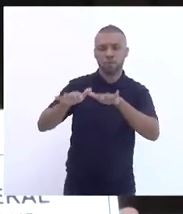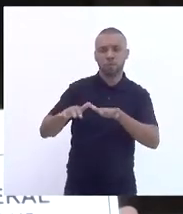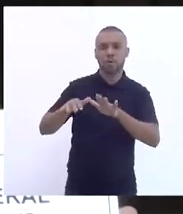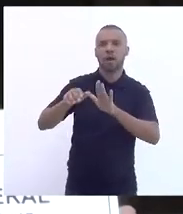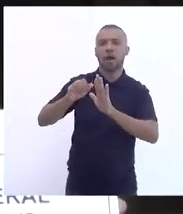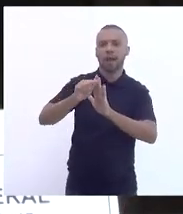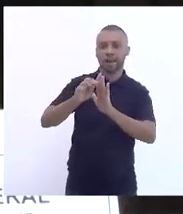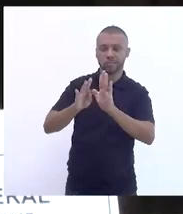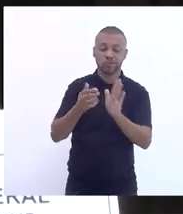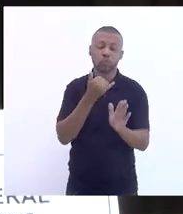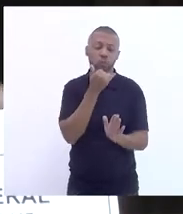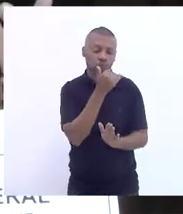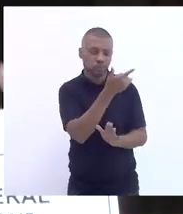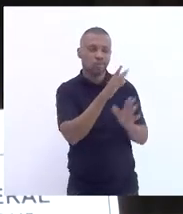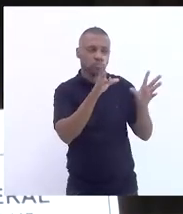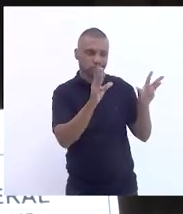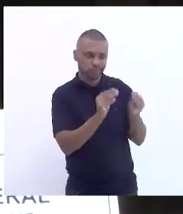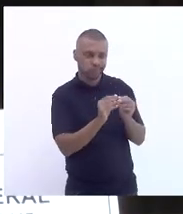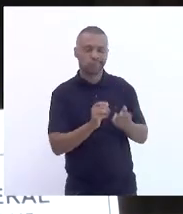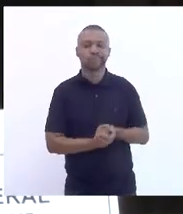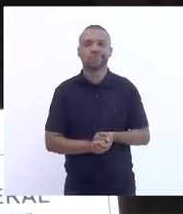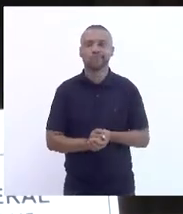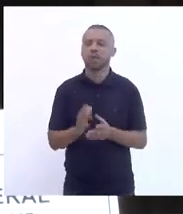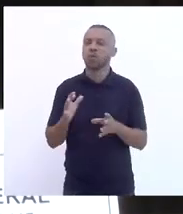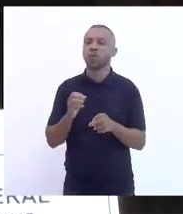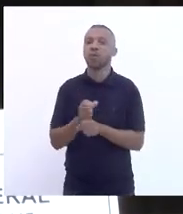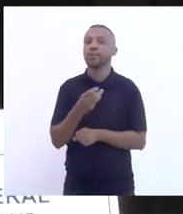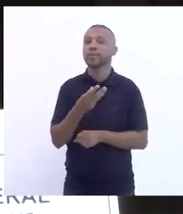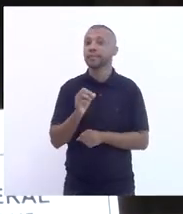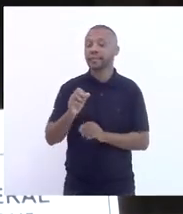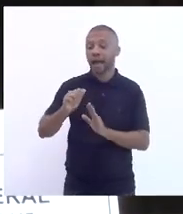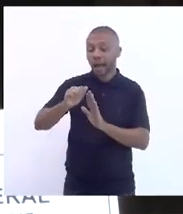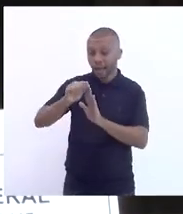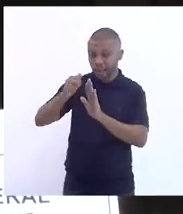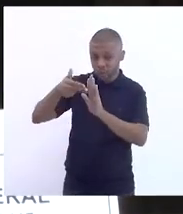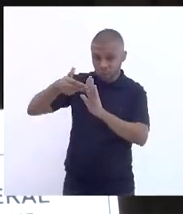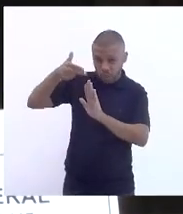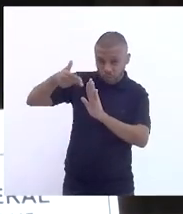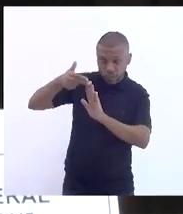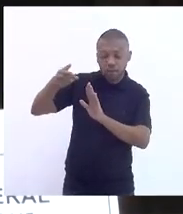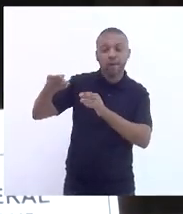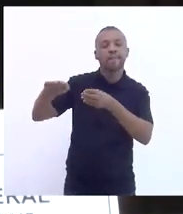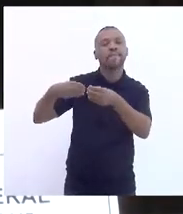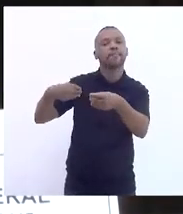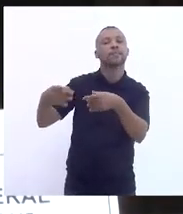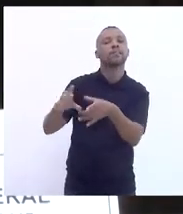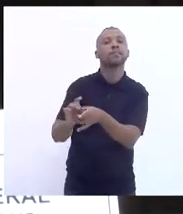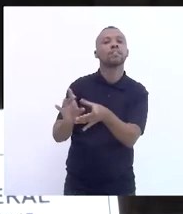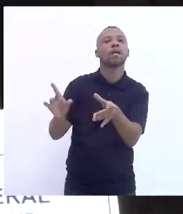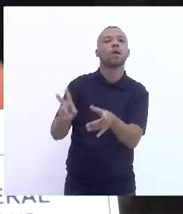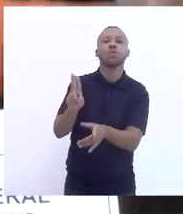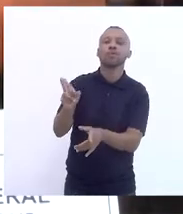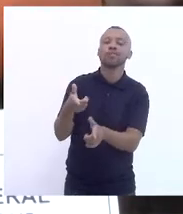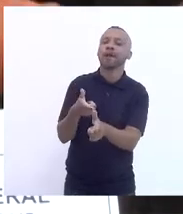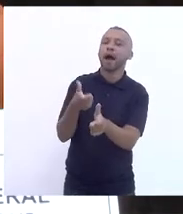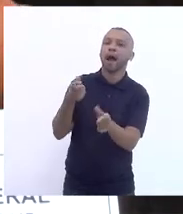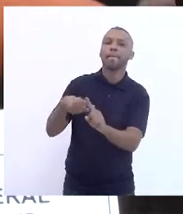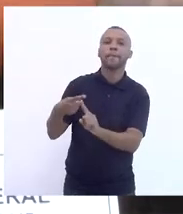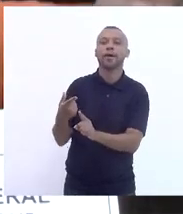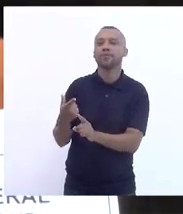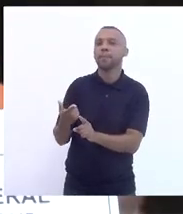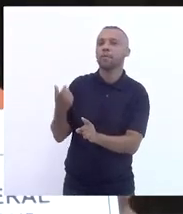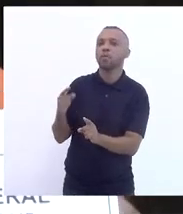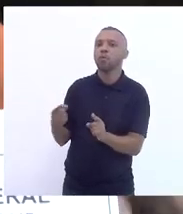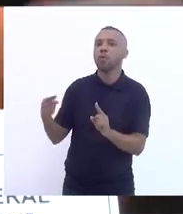anos que eu caminhando para terminar deputadas mais de 30 atos normativos flexibilizando o uso de armas e munições em conta a gente